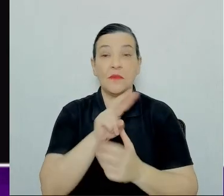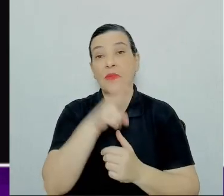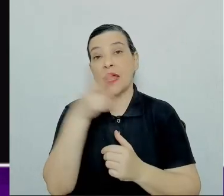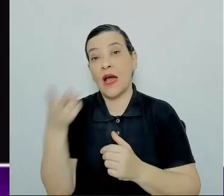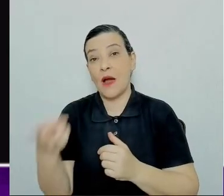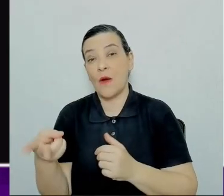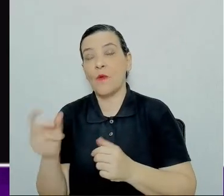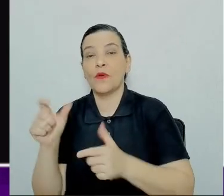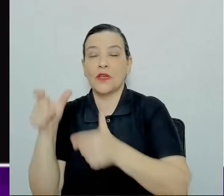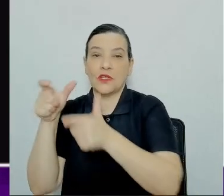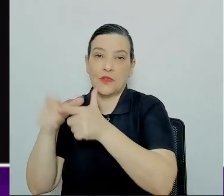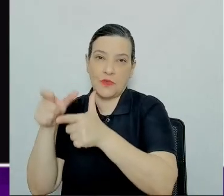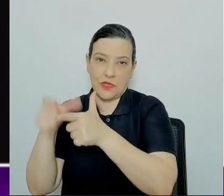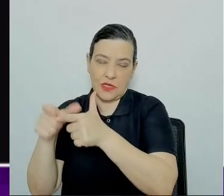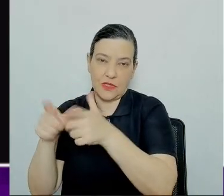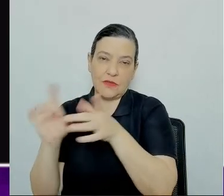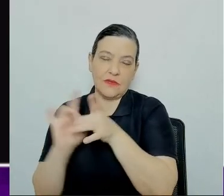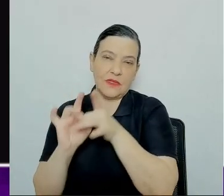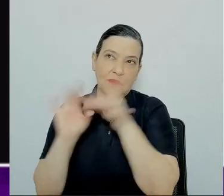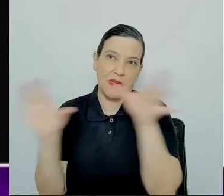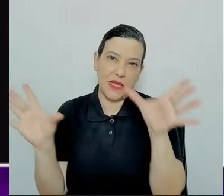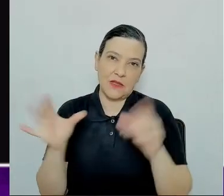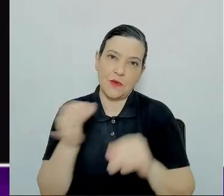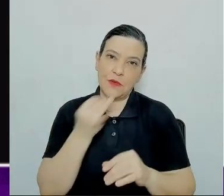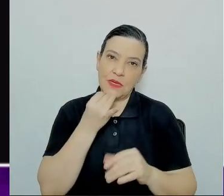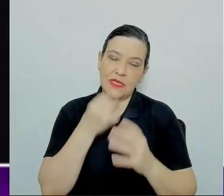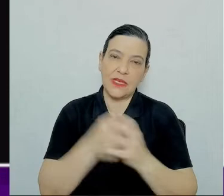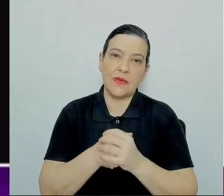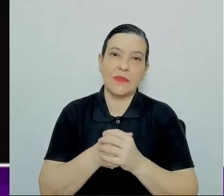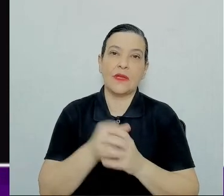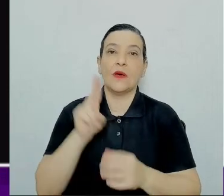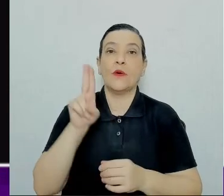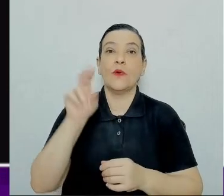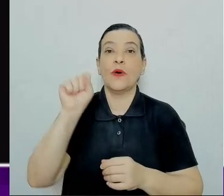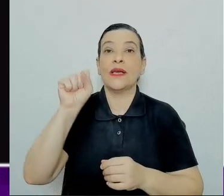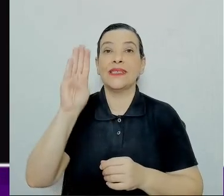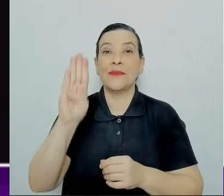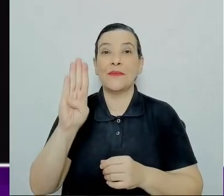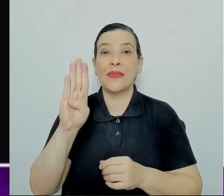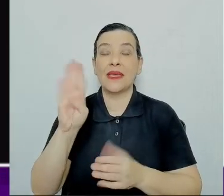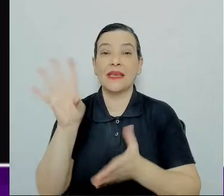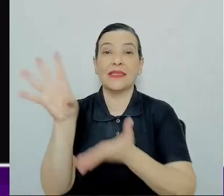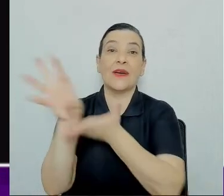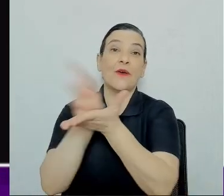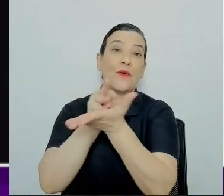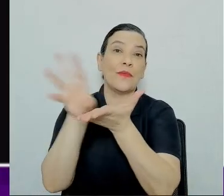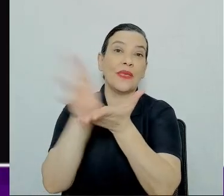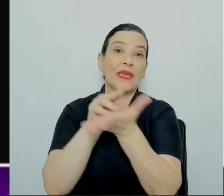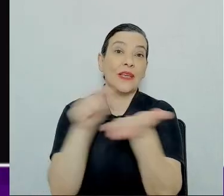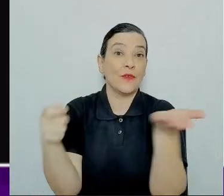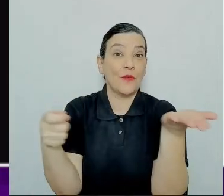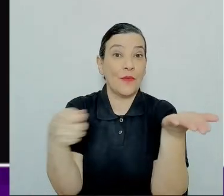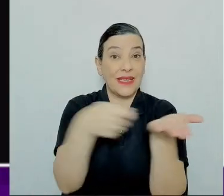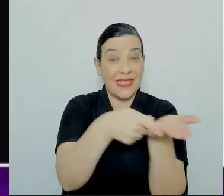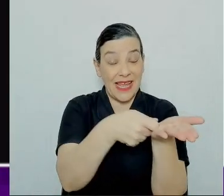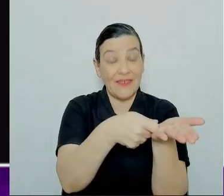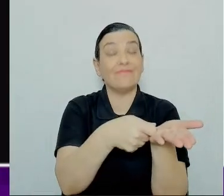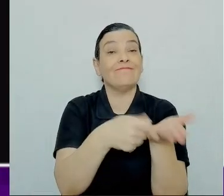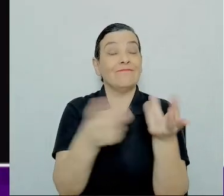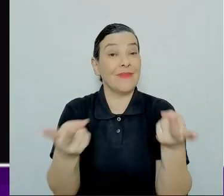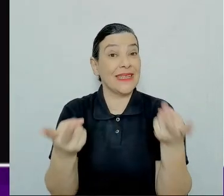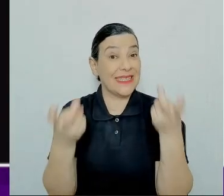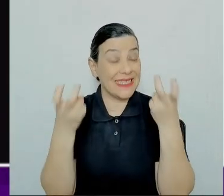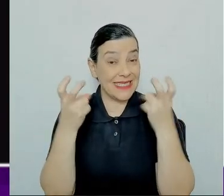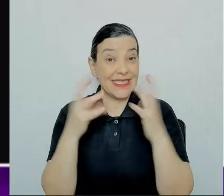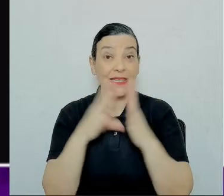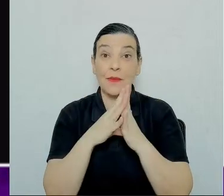caso, né, esteja liberado, por exemplo, USB, a pessoa está copiando para um pendrive. Então, perceba que todo